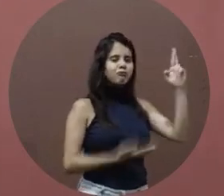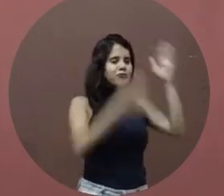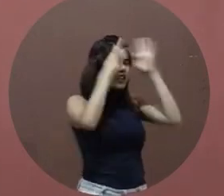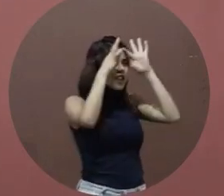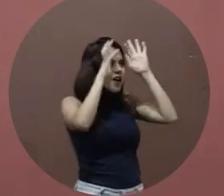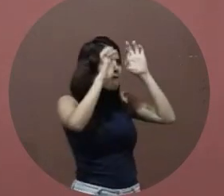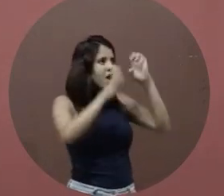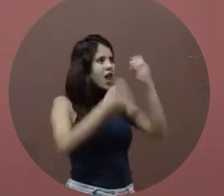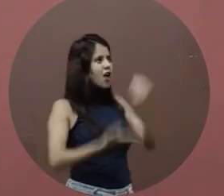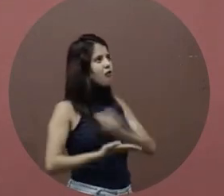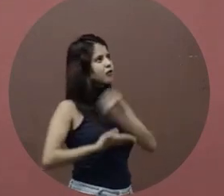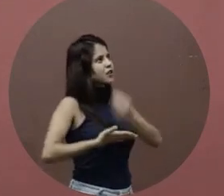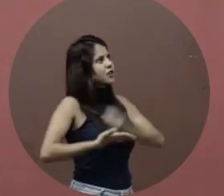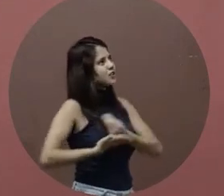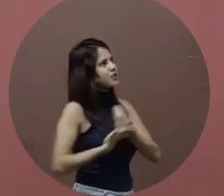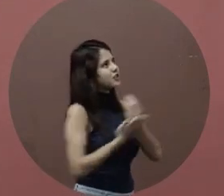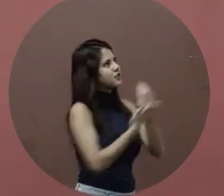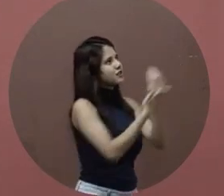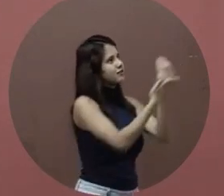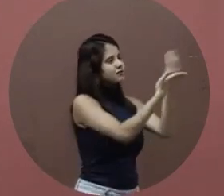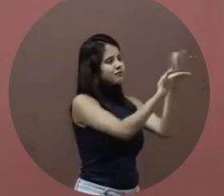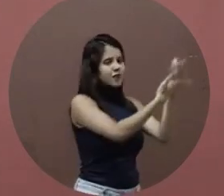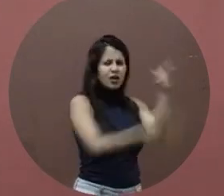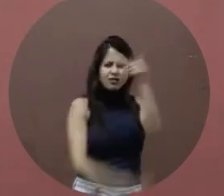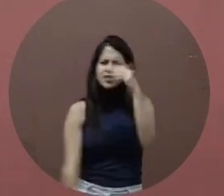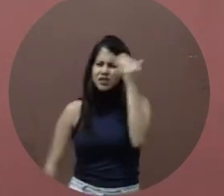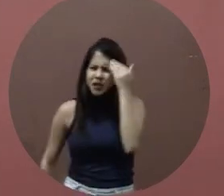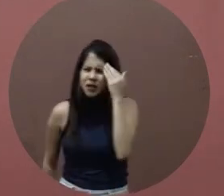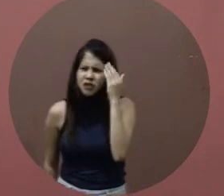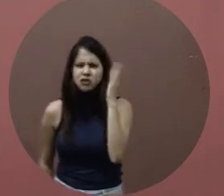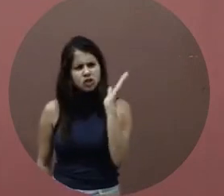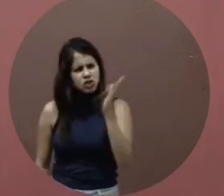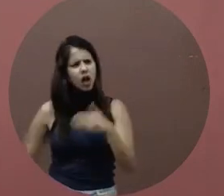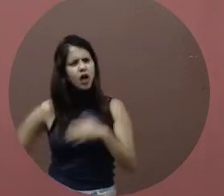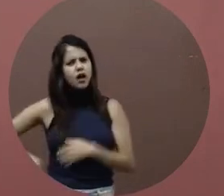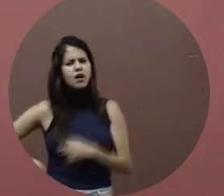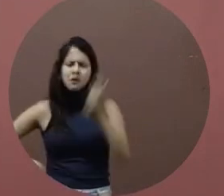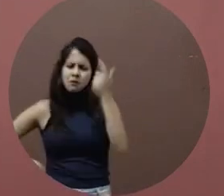vivo para o Rei do Universo. Você já parou para pensar nisso?